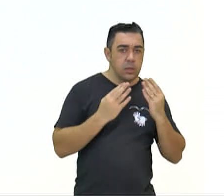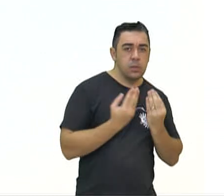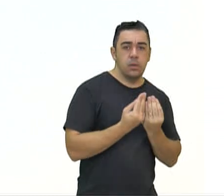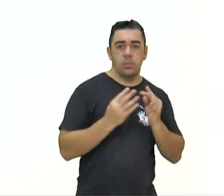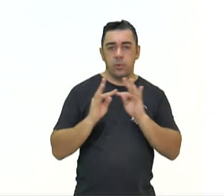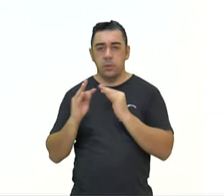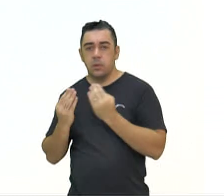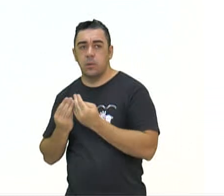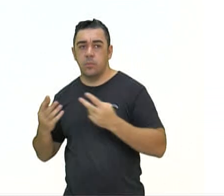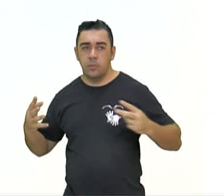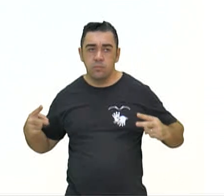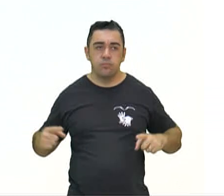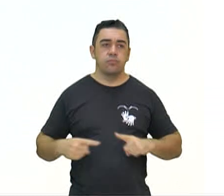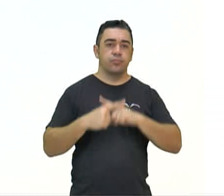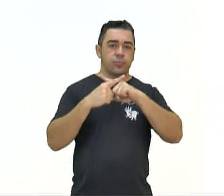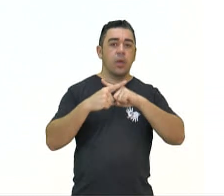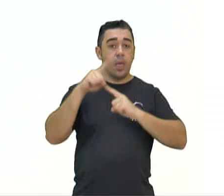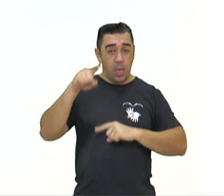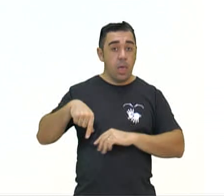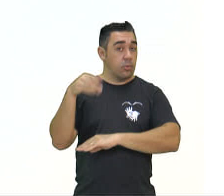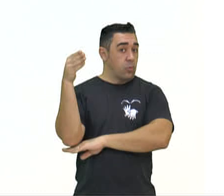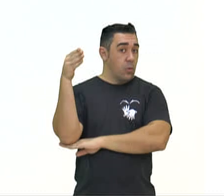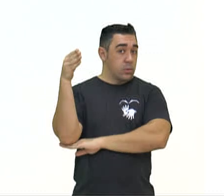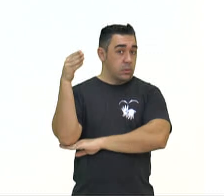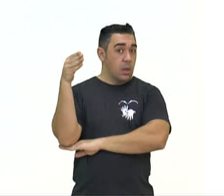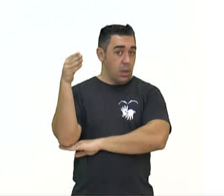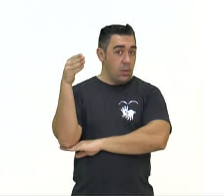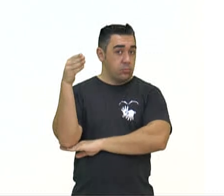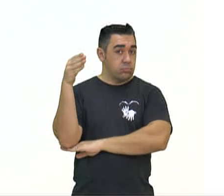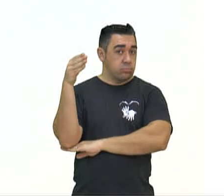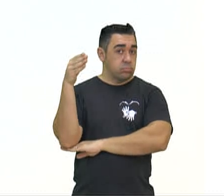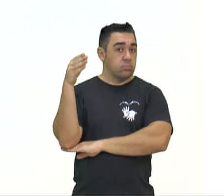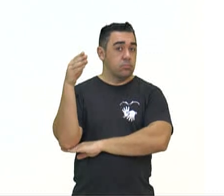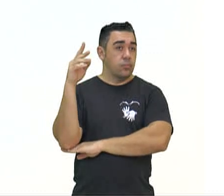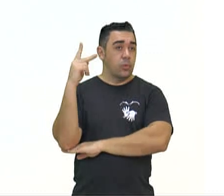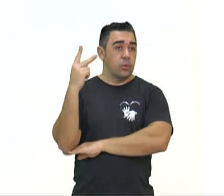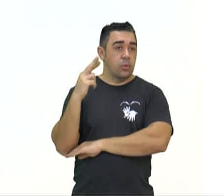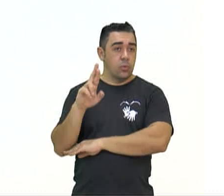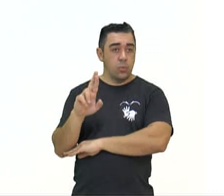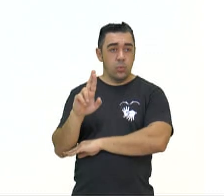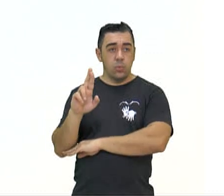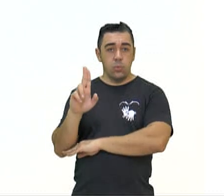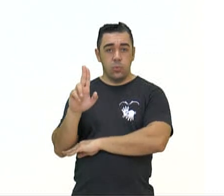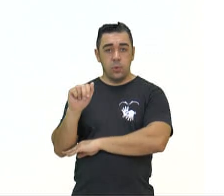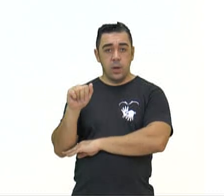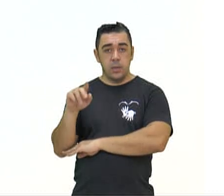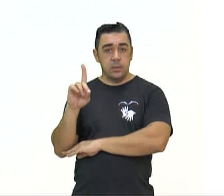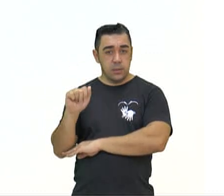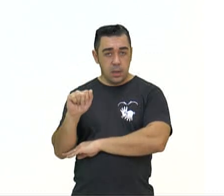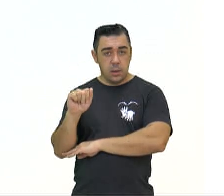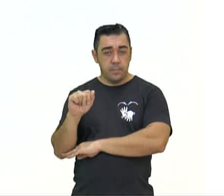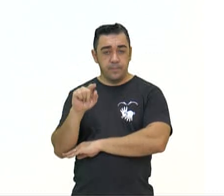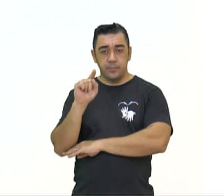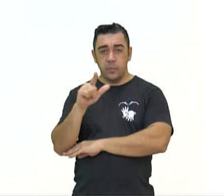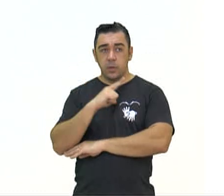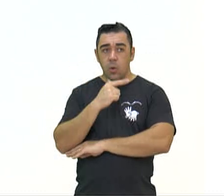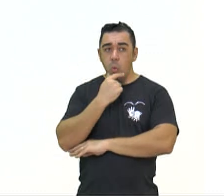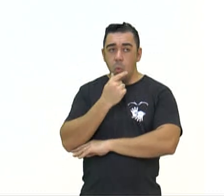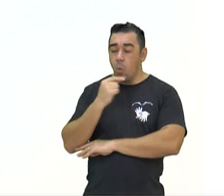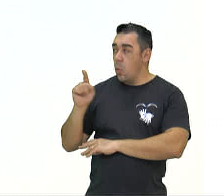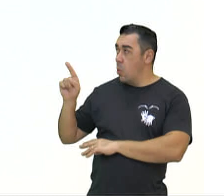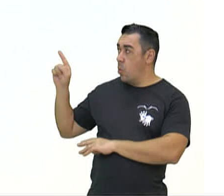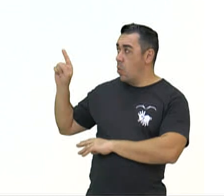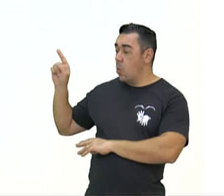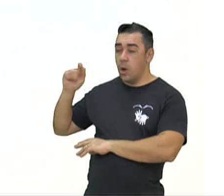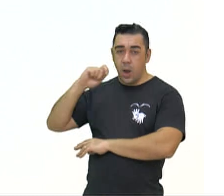em conflito. Ele acontece num hotel, em Ruanda, e um dos seus personagens,